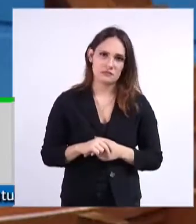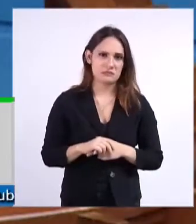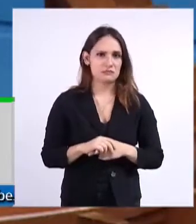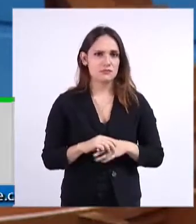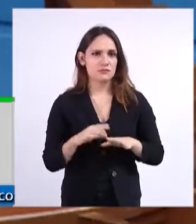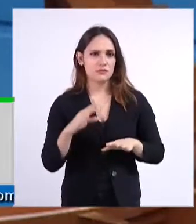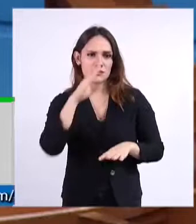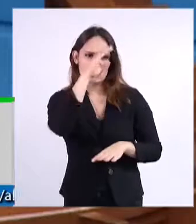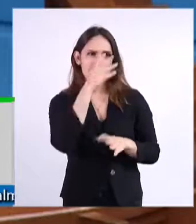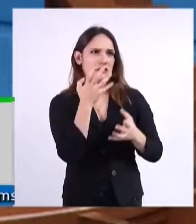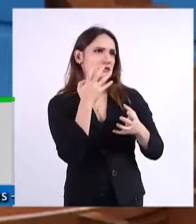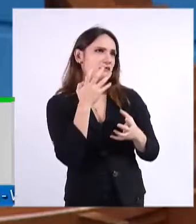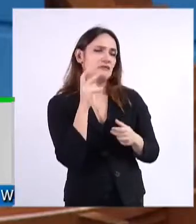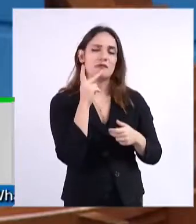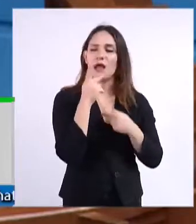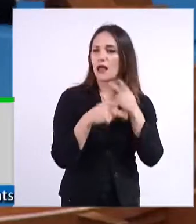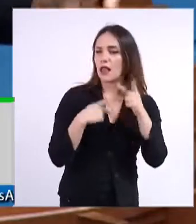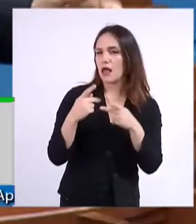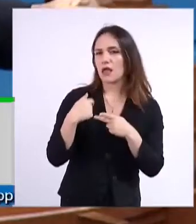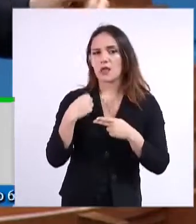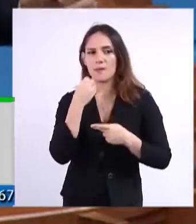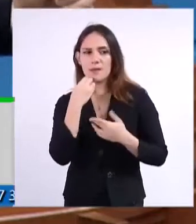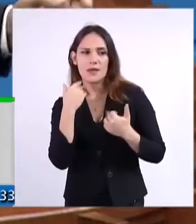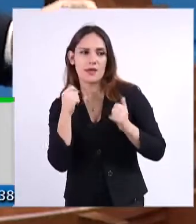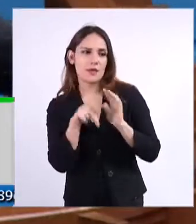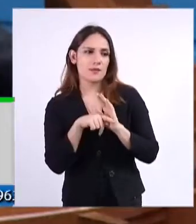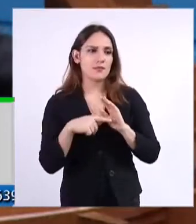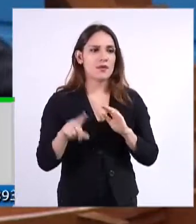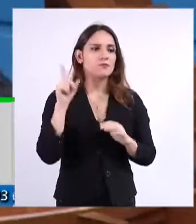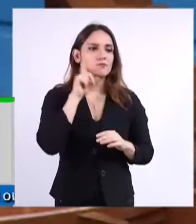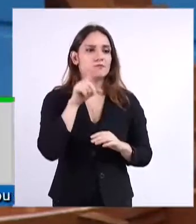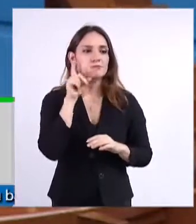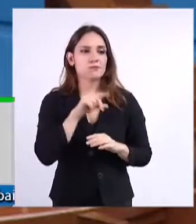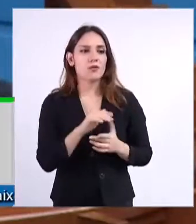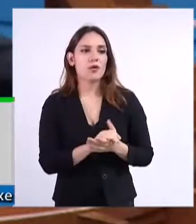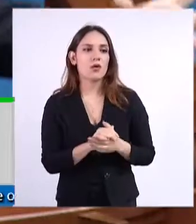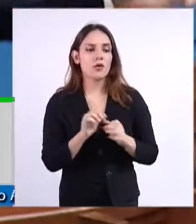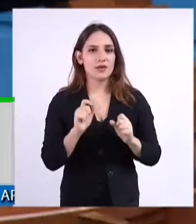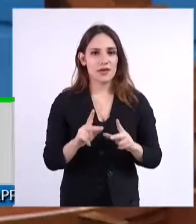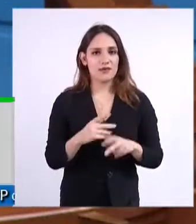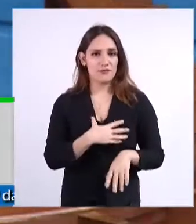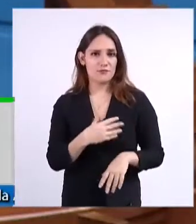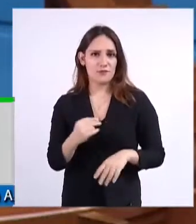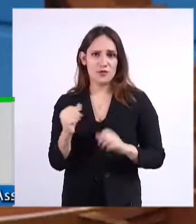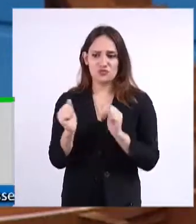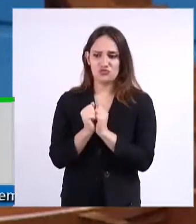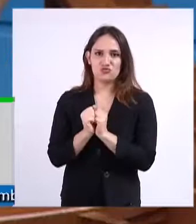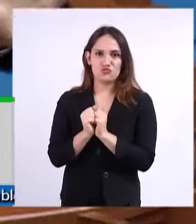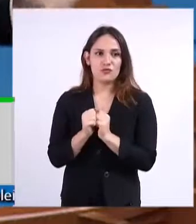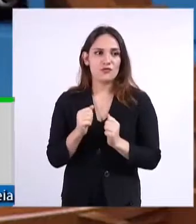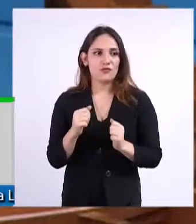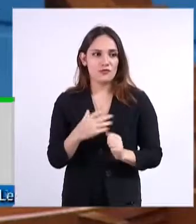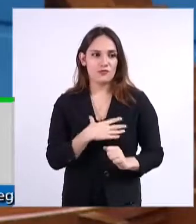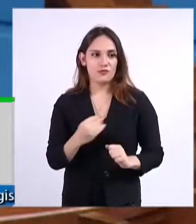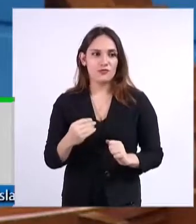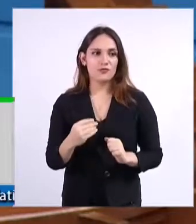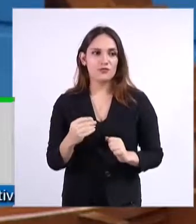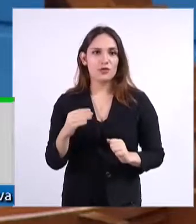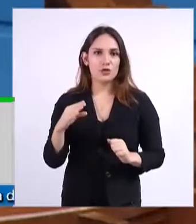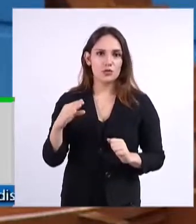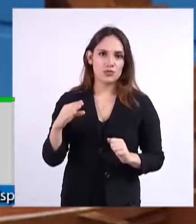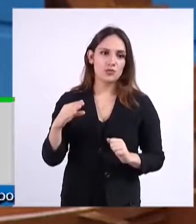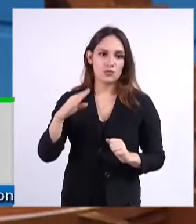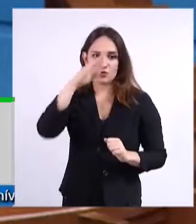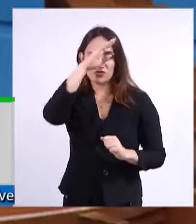Olha, eu estou aqui nos Estados Unidos, e o filho dele atrás dele, com o celular, tirando foto, para colocar no álbum da família.